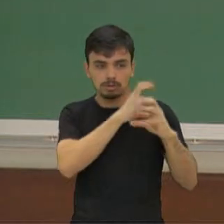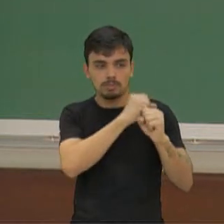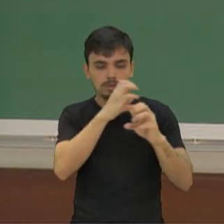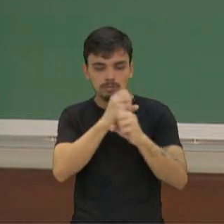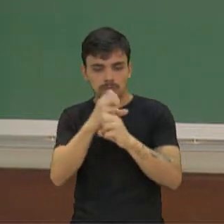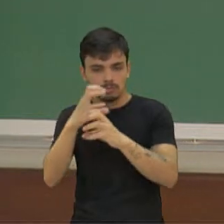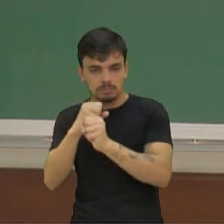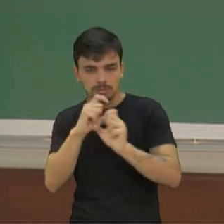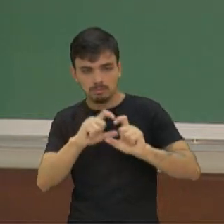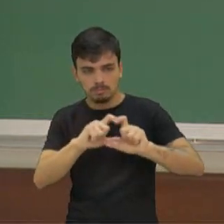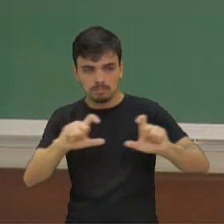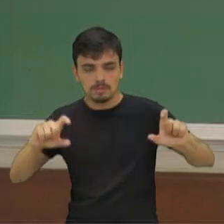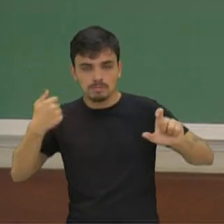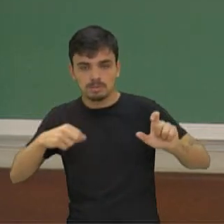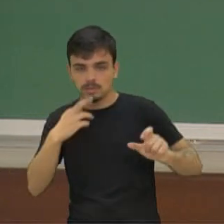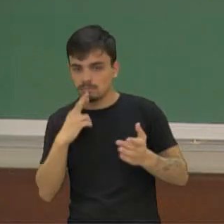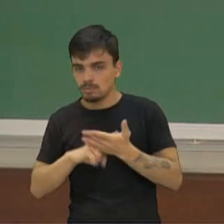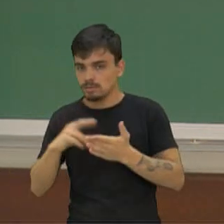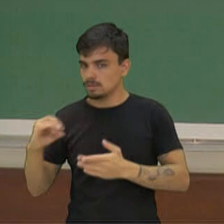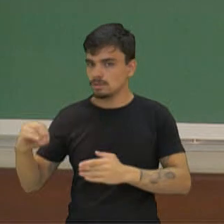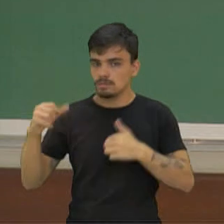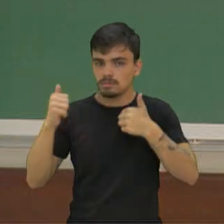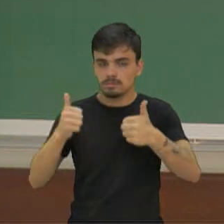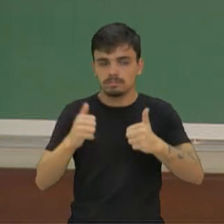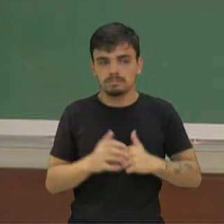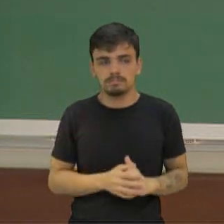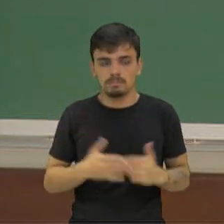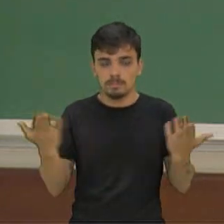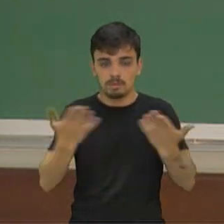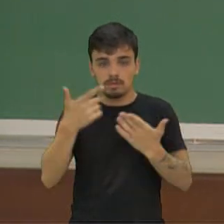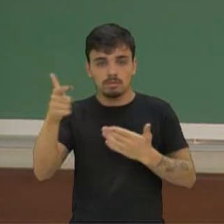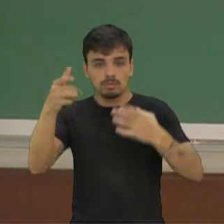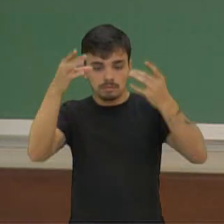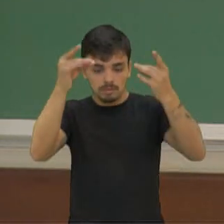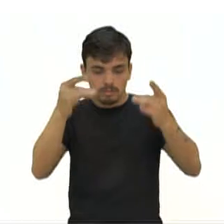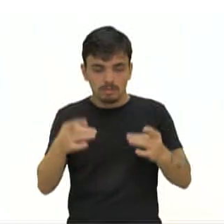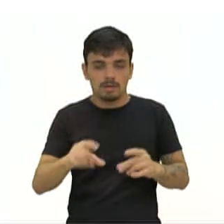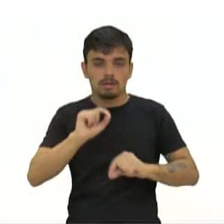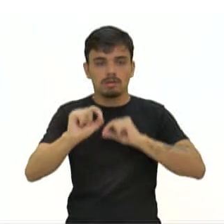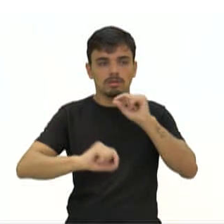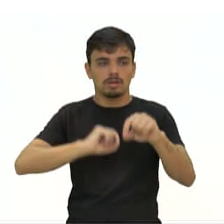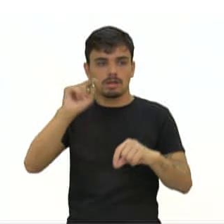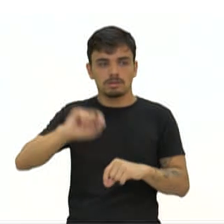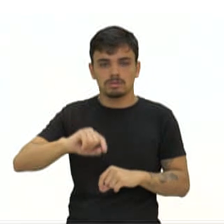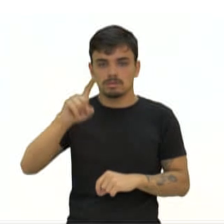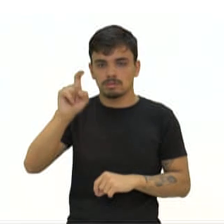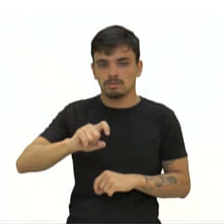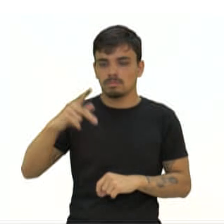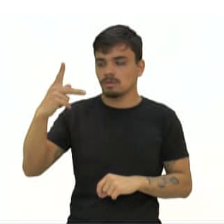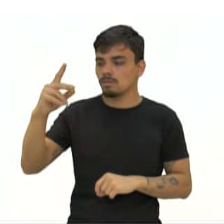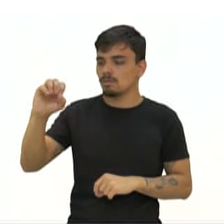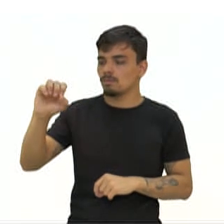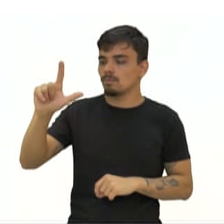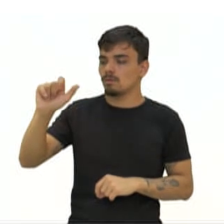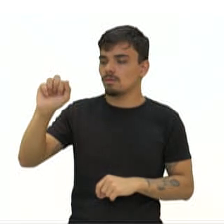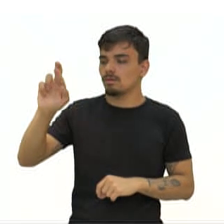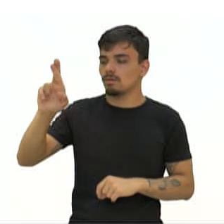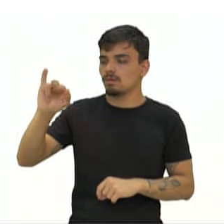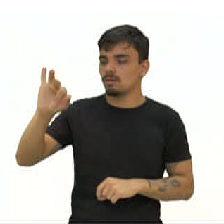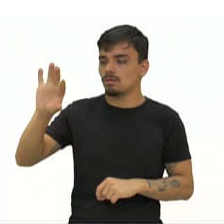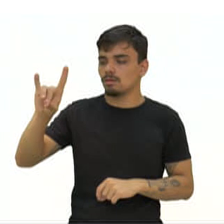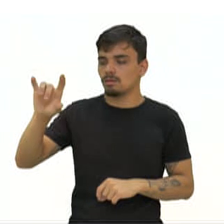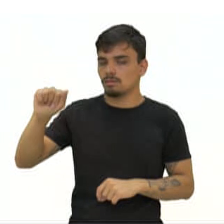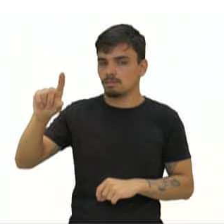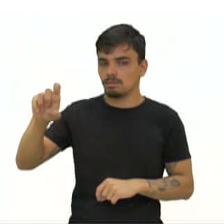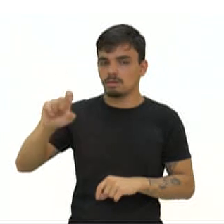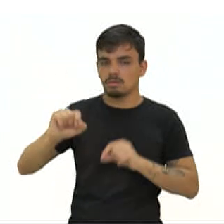zero. Ok? Um detalhe é sobre a polaridade, tá? Polaridade, né,